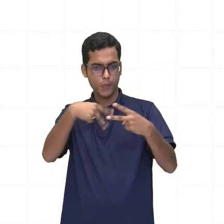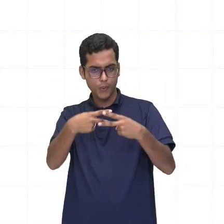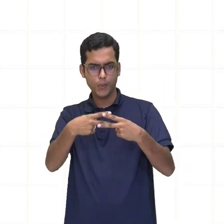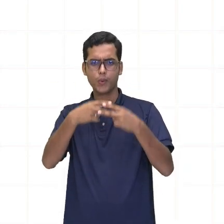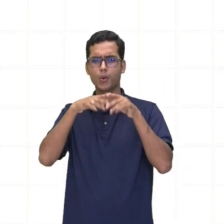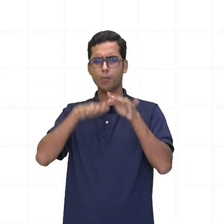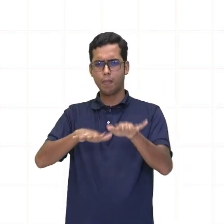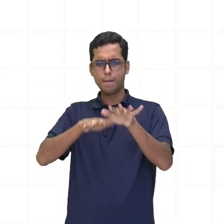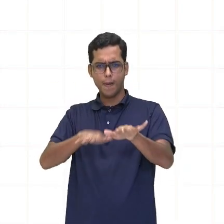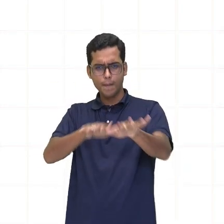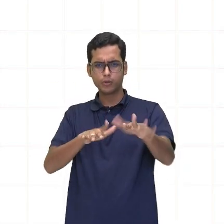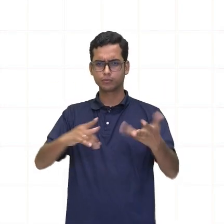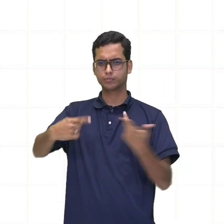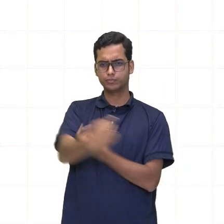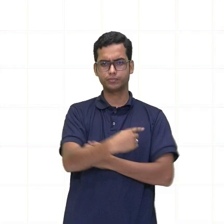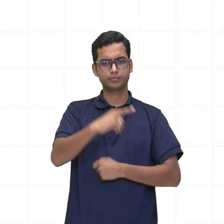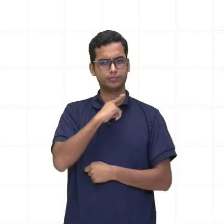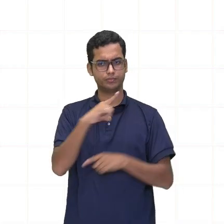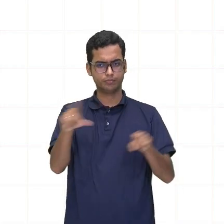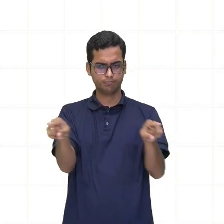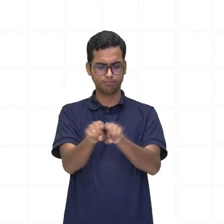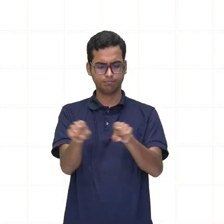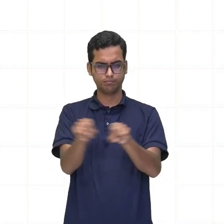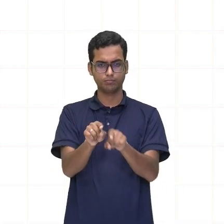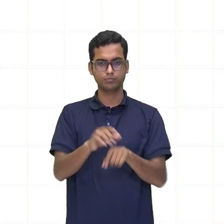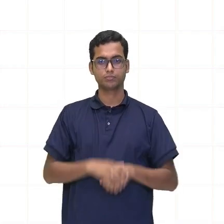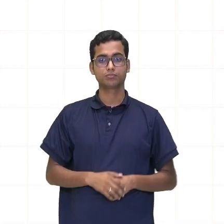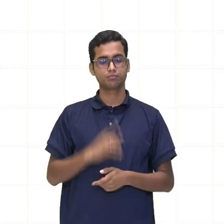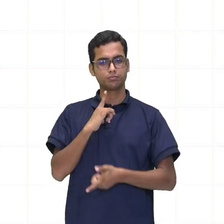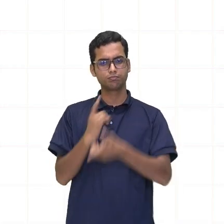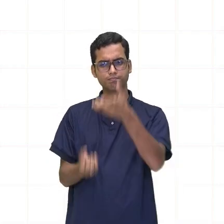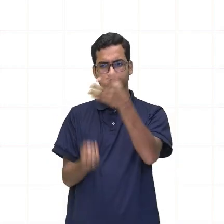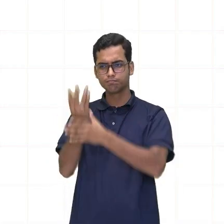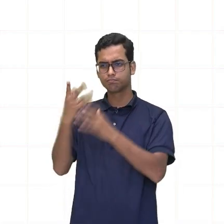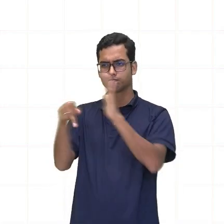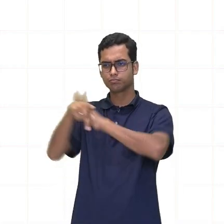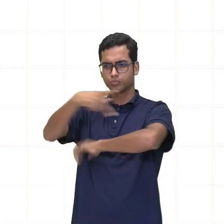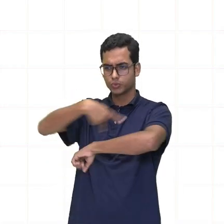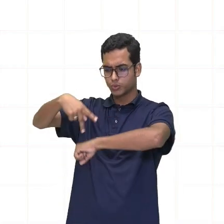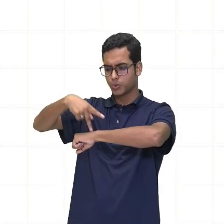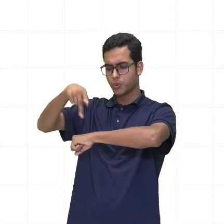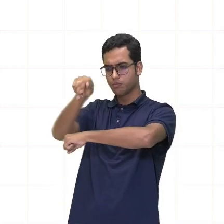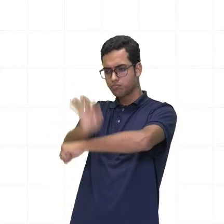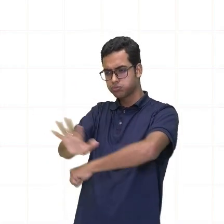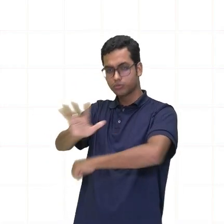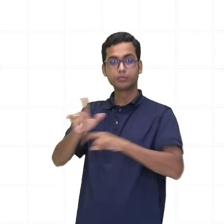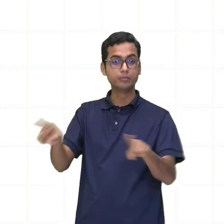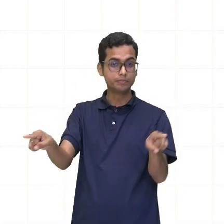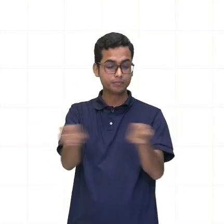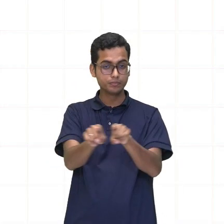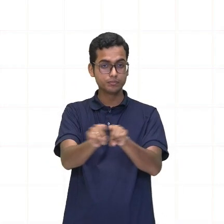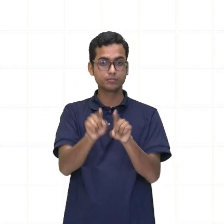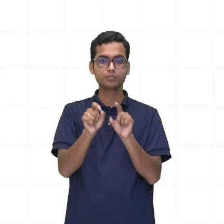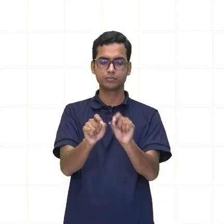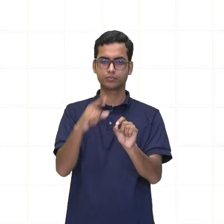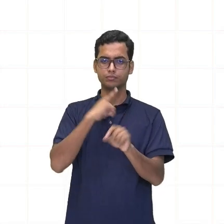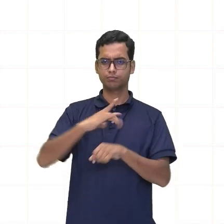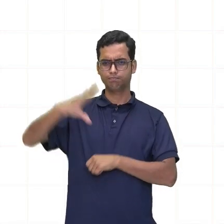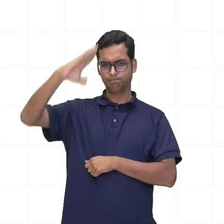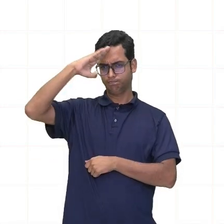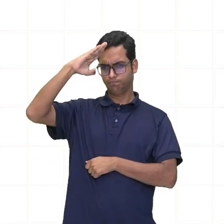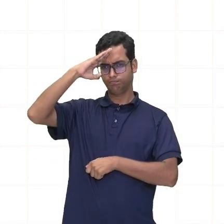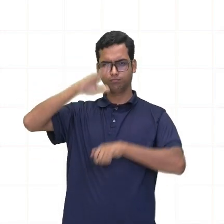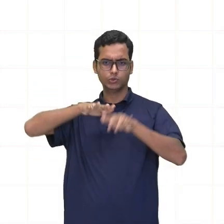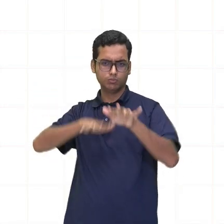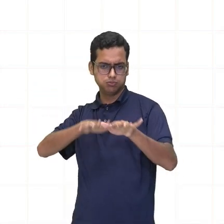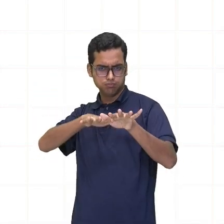os seus vastos exércitos. Então, nós temos a formação do Estado Nacional, temos a formação do Exército, e